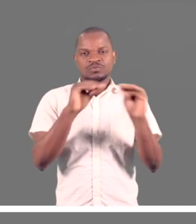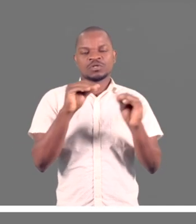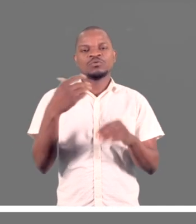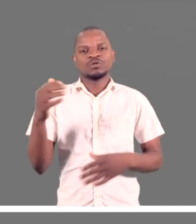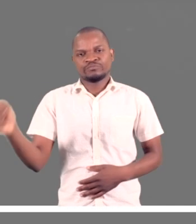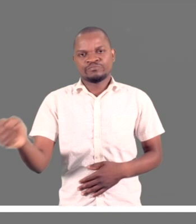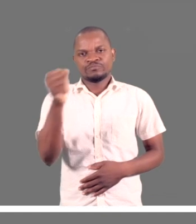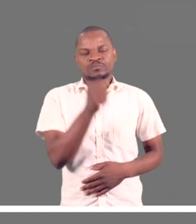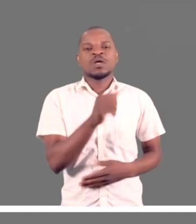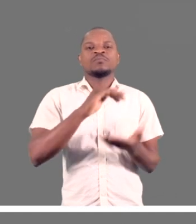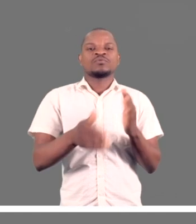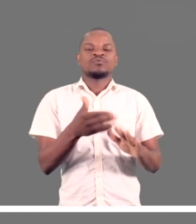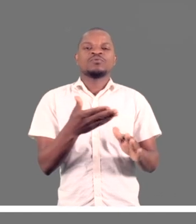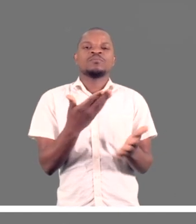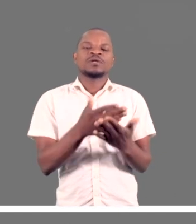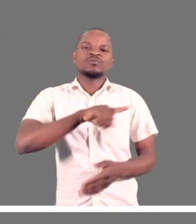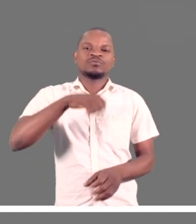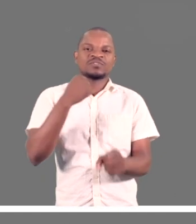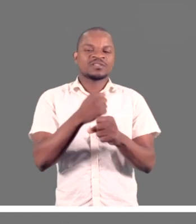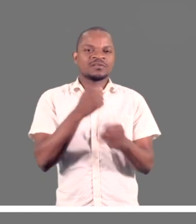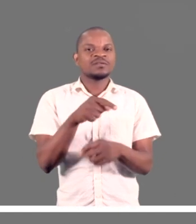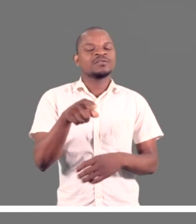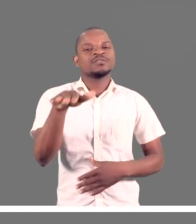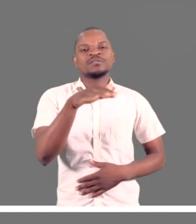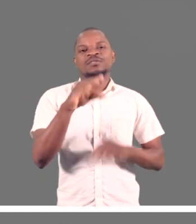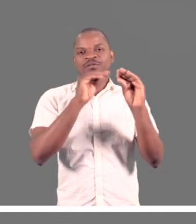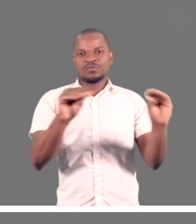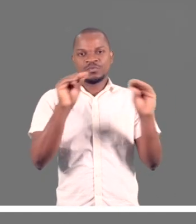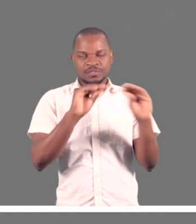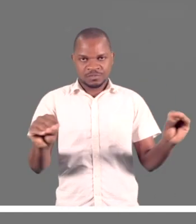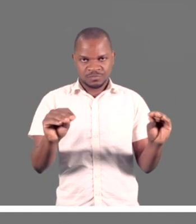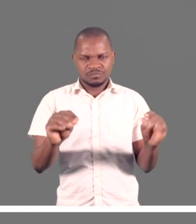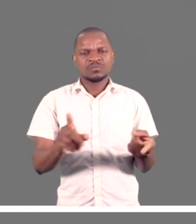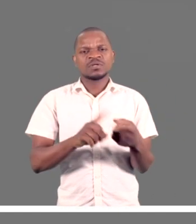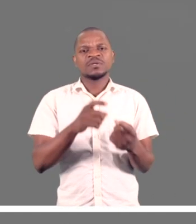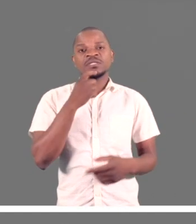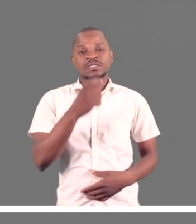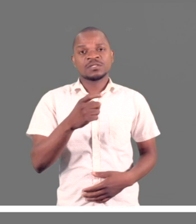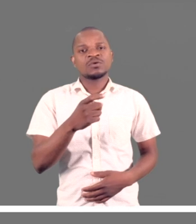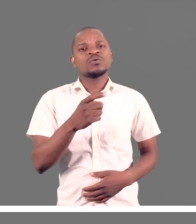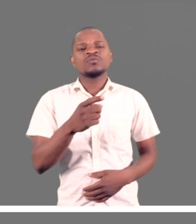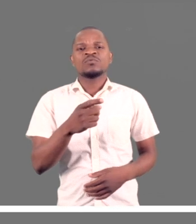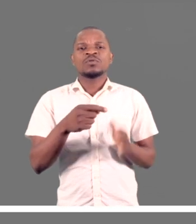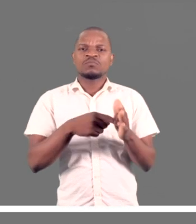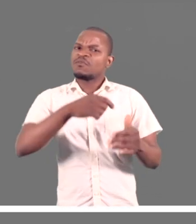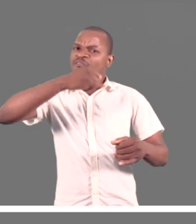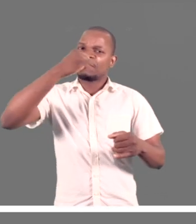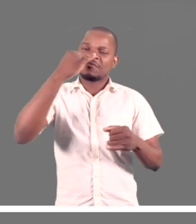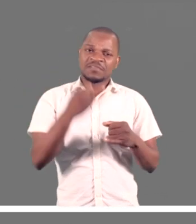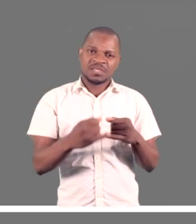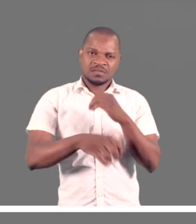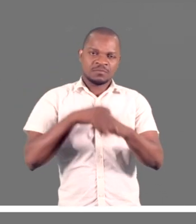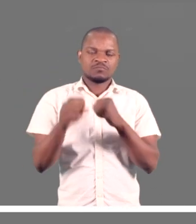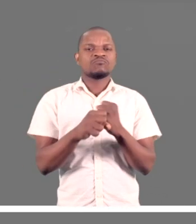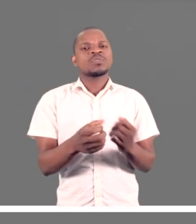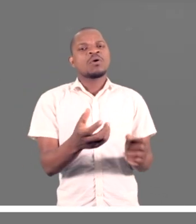nessa área do ensino. E prometeram que, se alguém chegar no fim do ano, fazerem exame